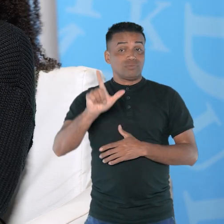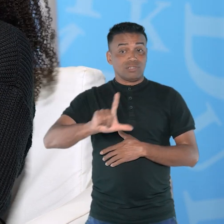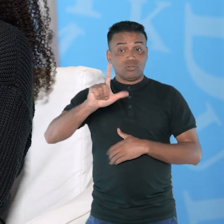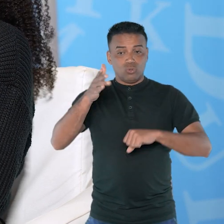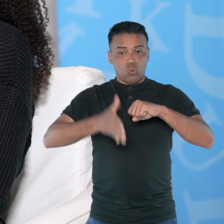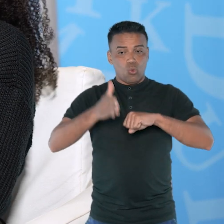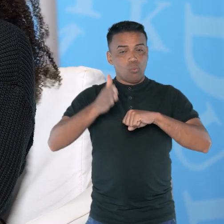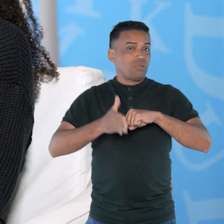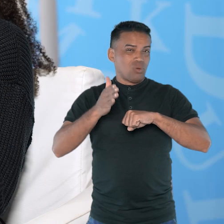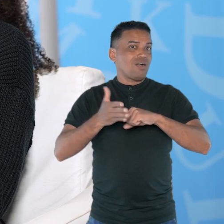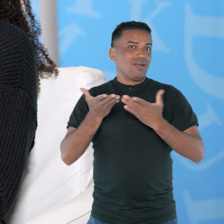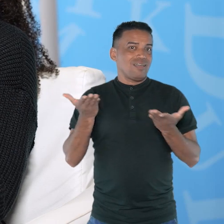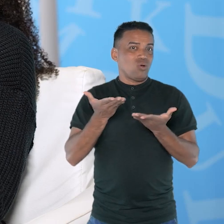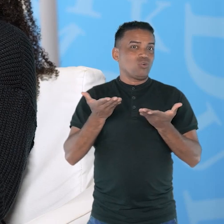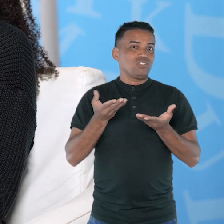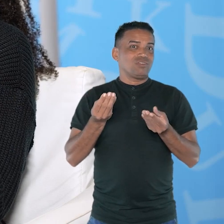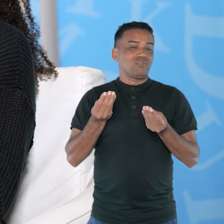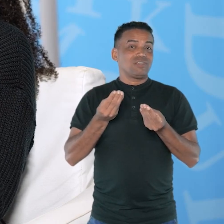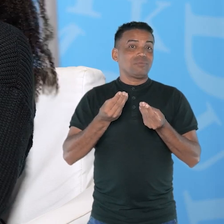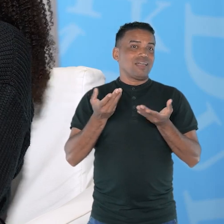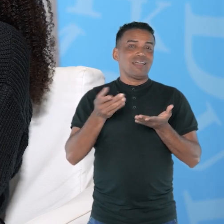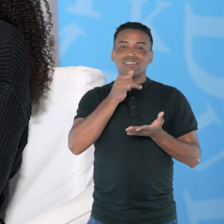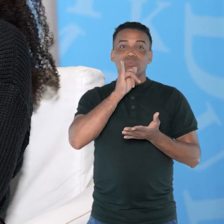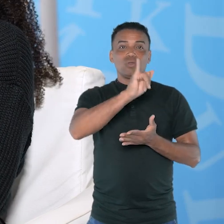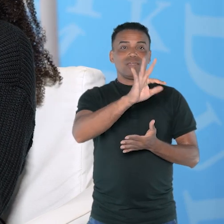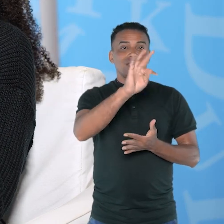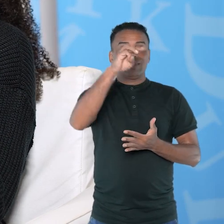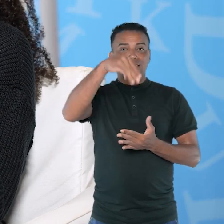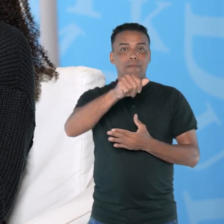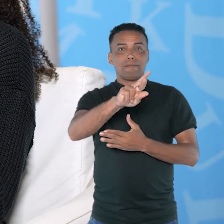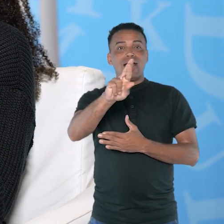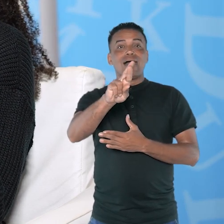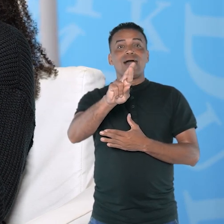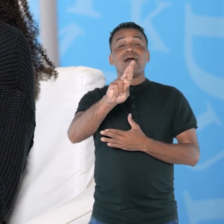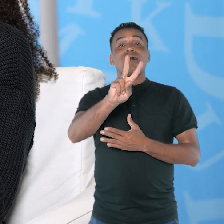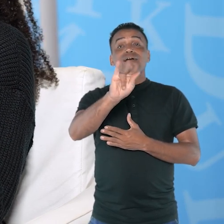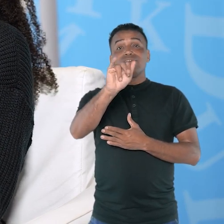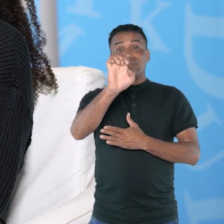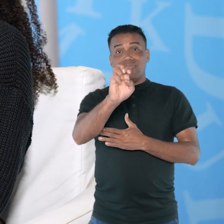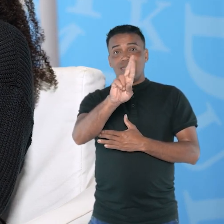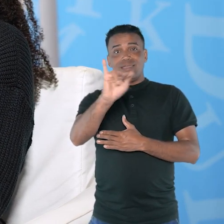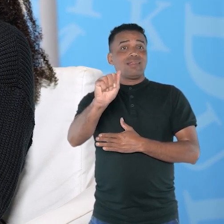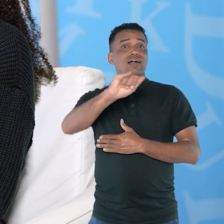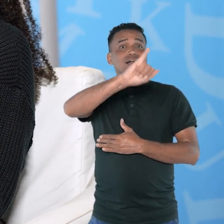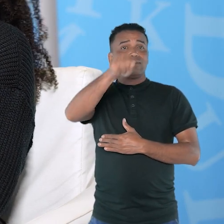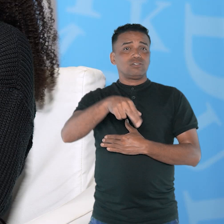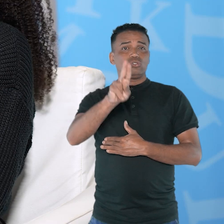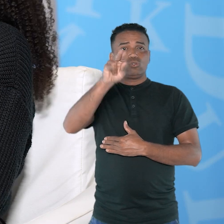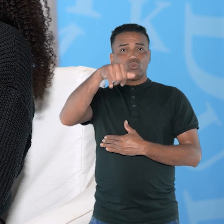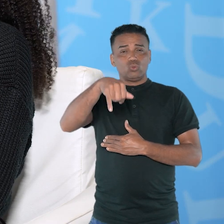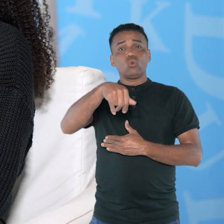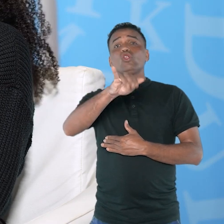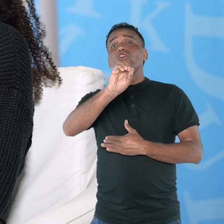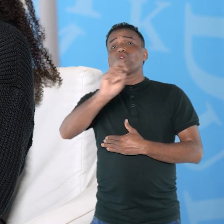vê aí, burilá, que a gente tem. Vocês acabaram de receber o Itamar Vieira Júnior aqui, escritor mais vendido no Brasil, imagina, best-seller e de